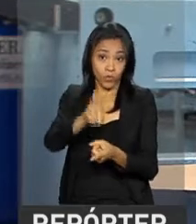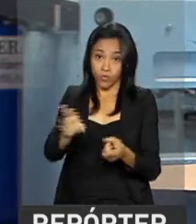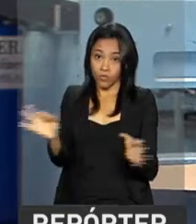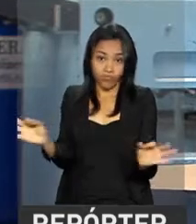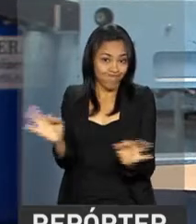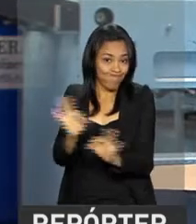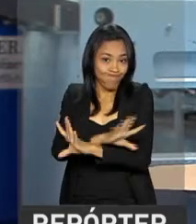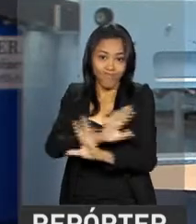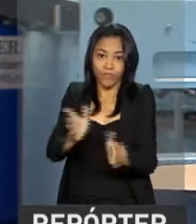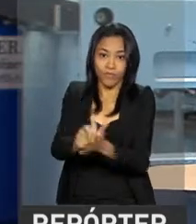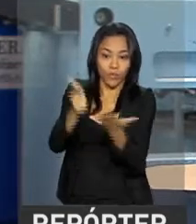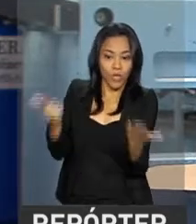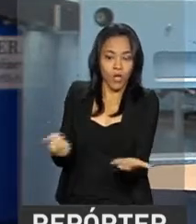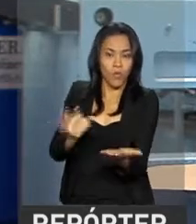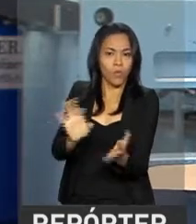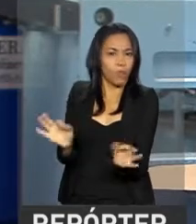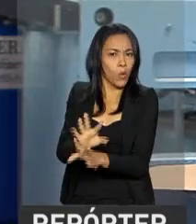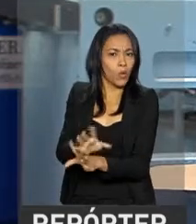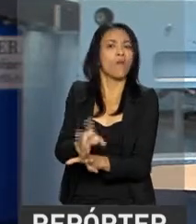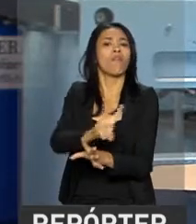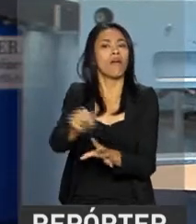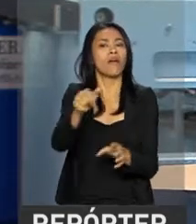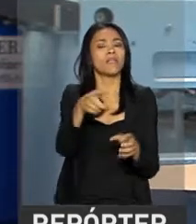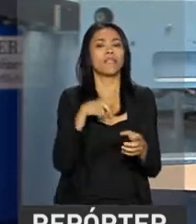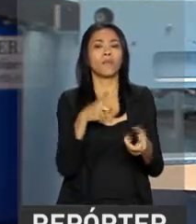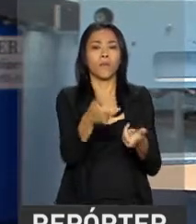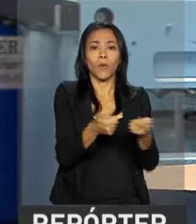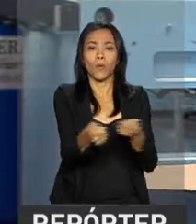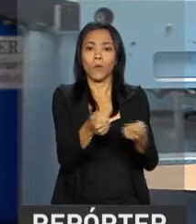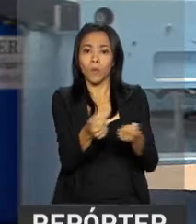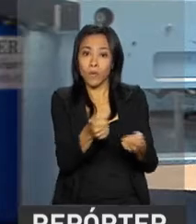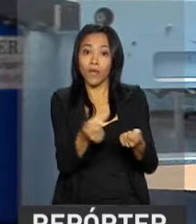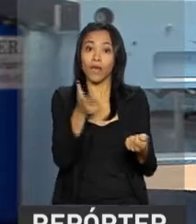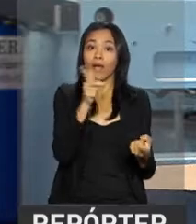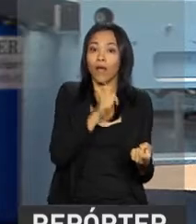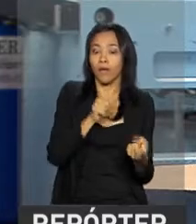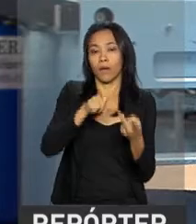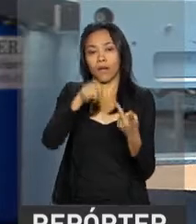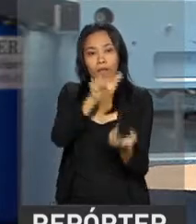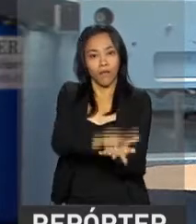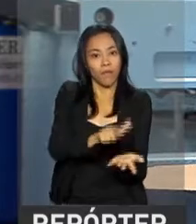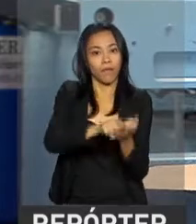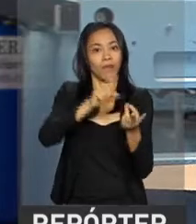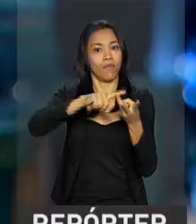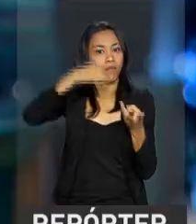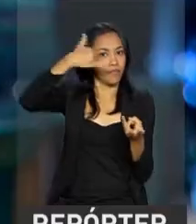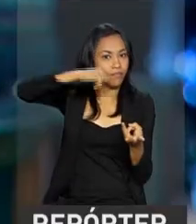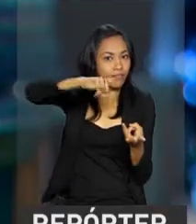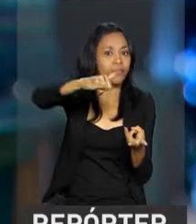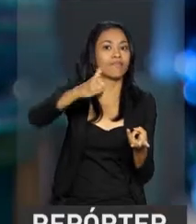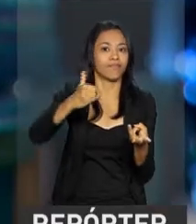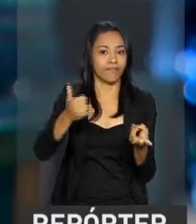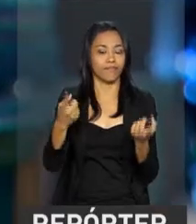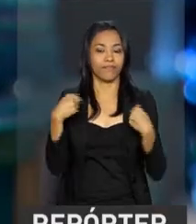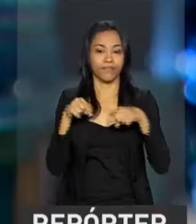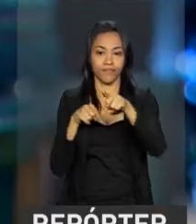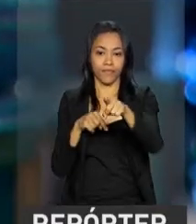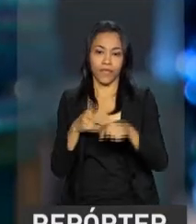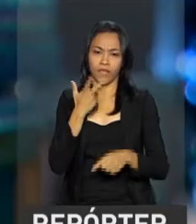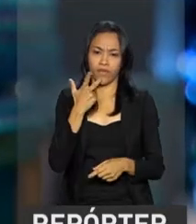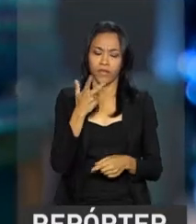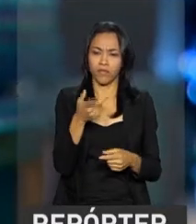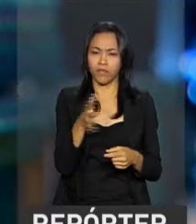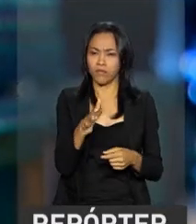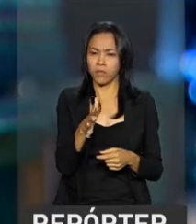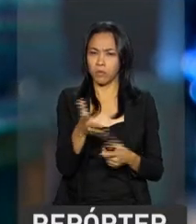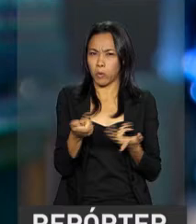da união vai trazer economia também de água papel e energia a gente tem uma estimativa é que uma